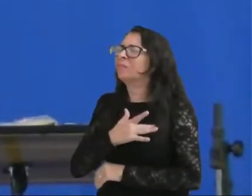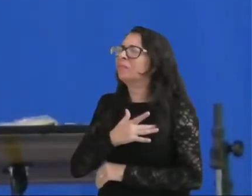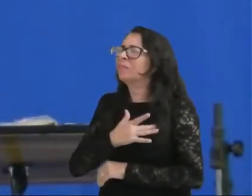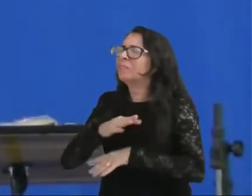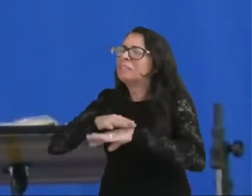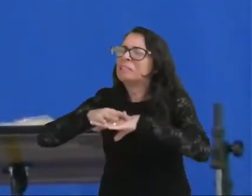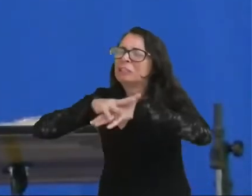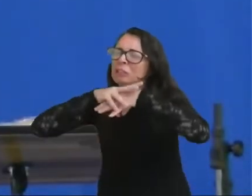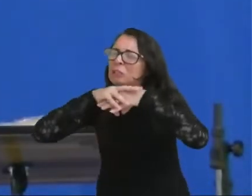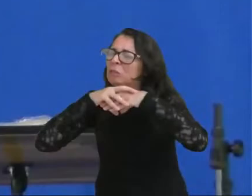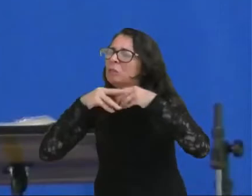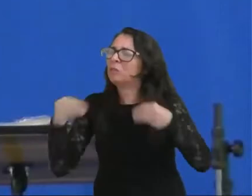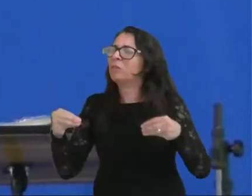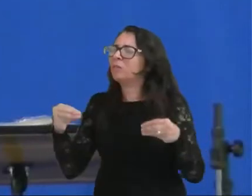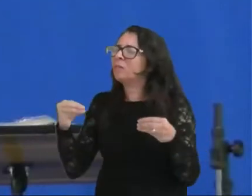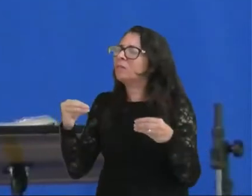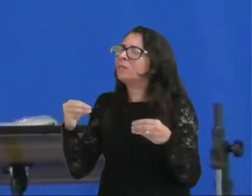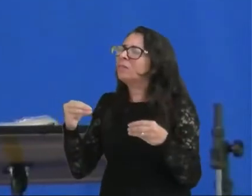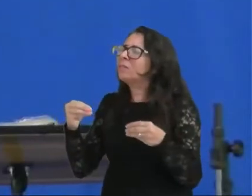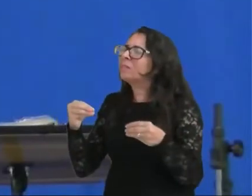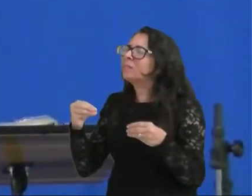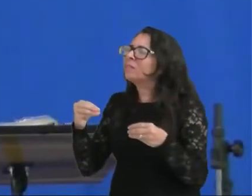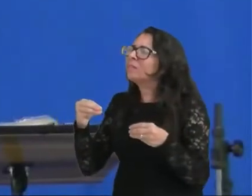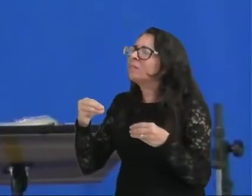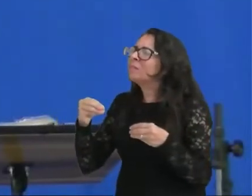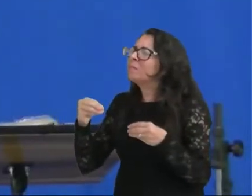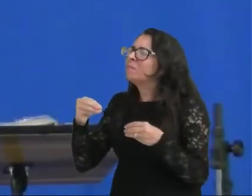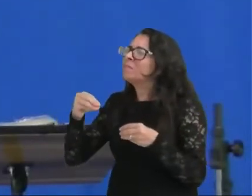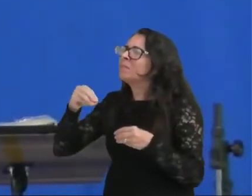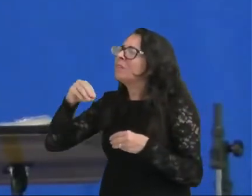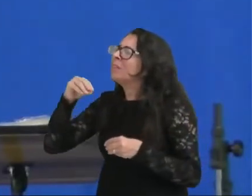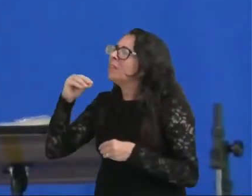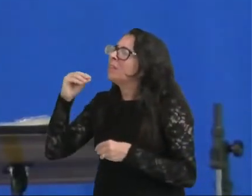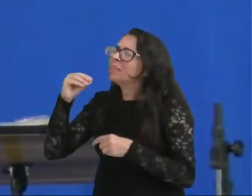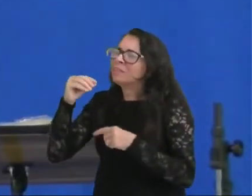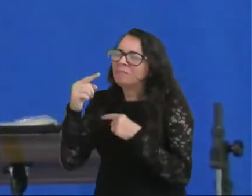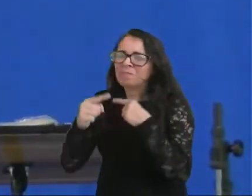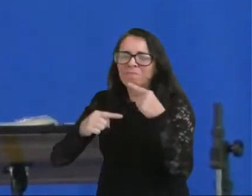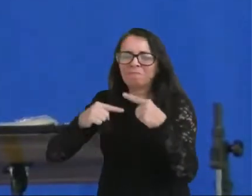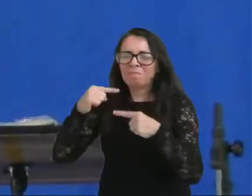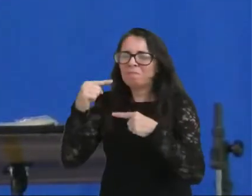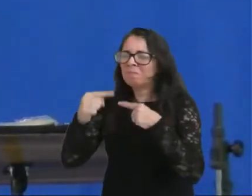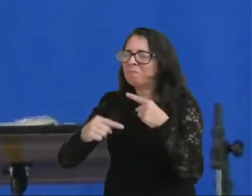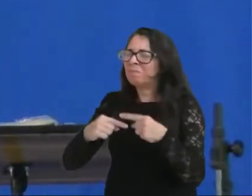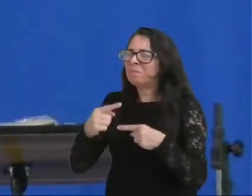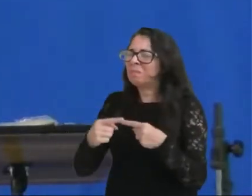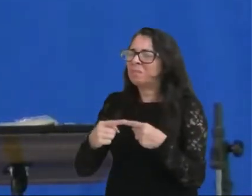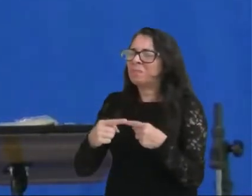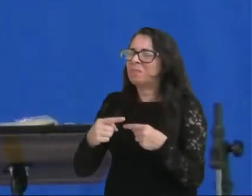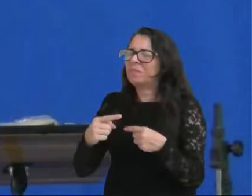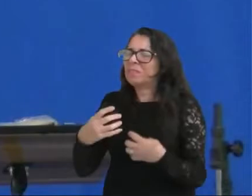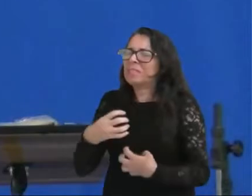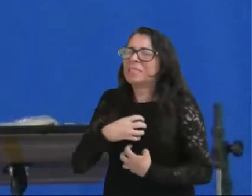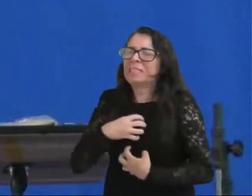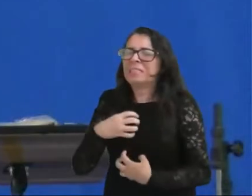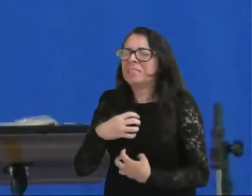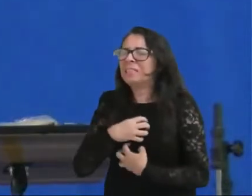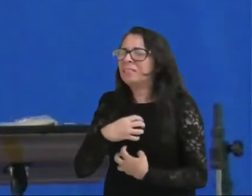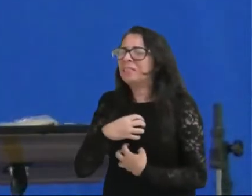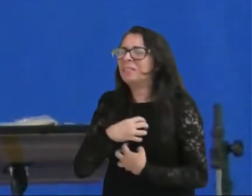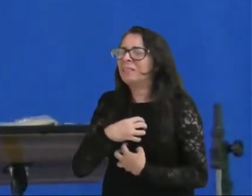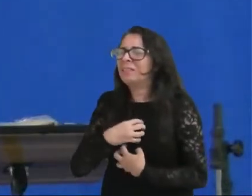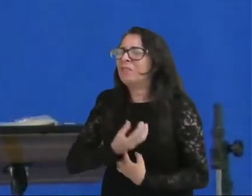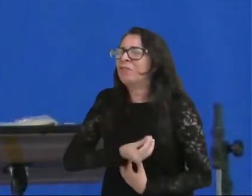Pai. Sopra, Deus, o fôlego da vida na vida dessas pessoas, ó Pai, que se encontram entubadas, Senhor. Lutando, ó Deus, pela vida,